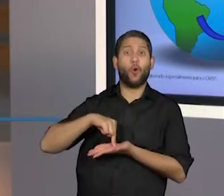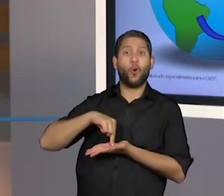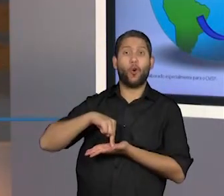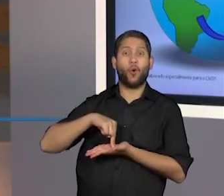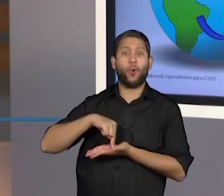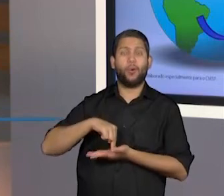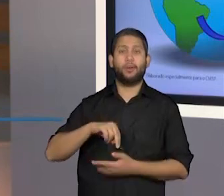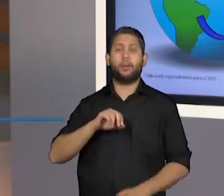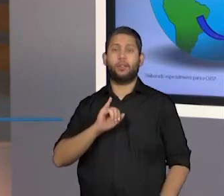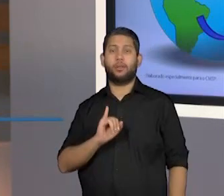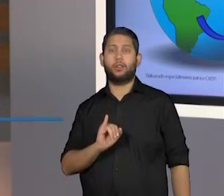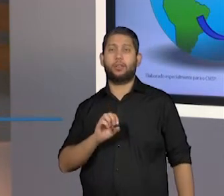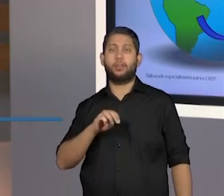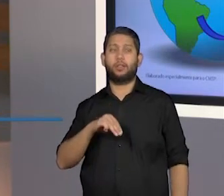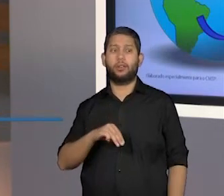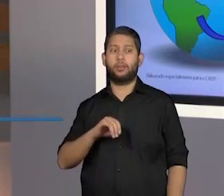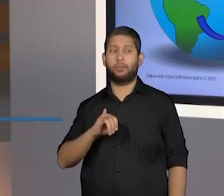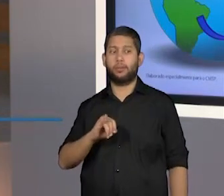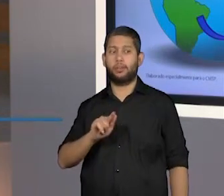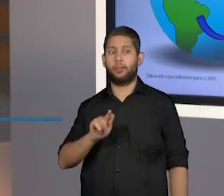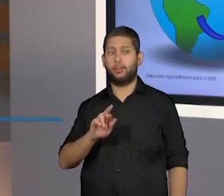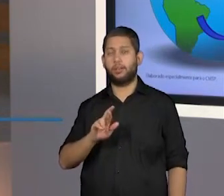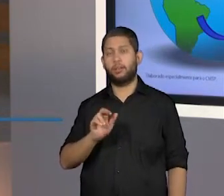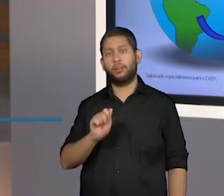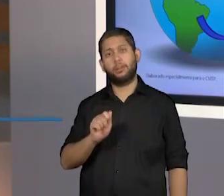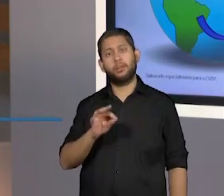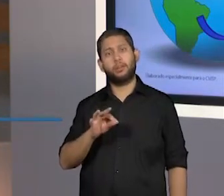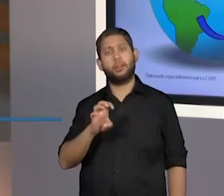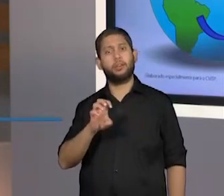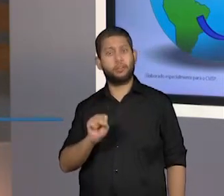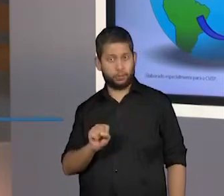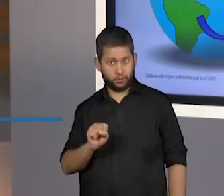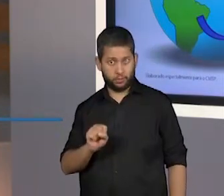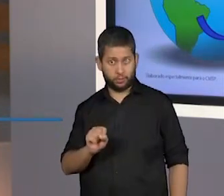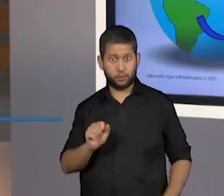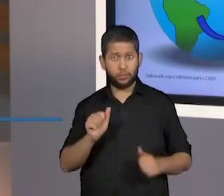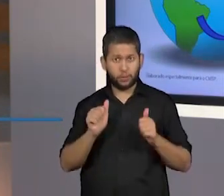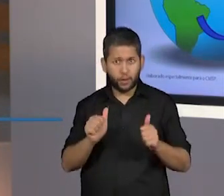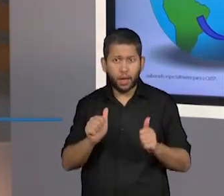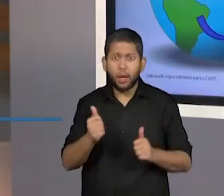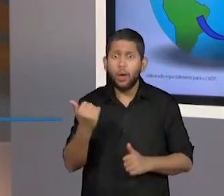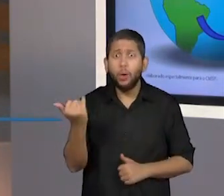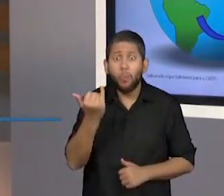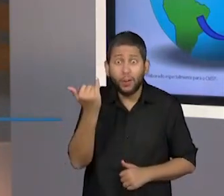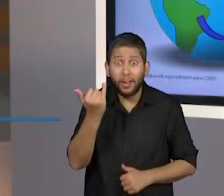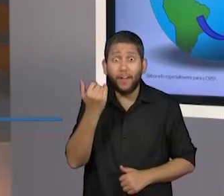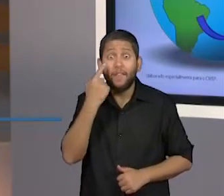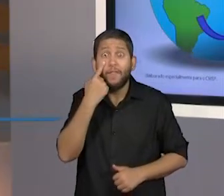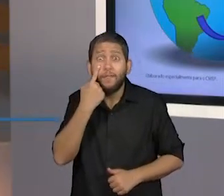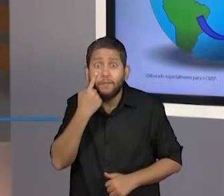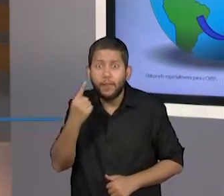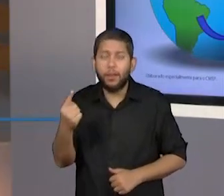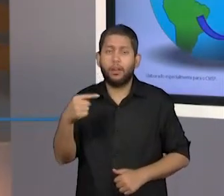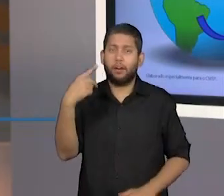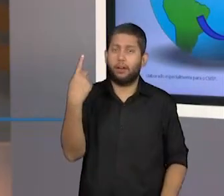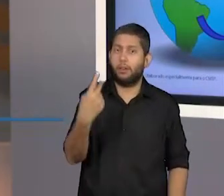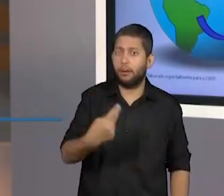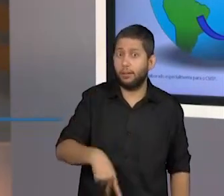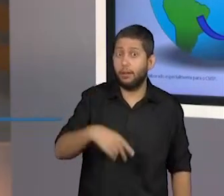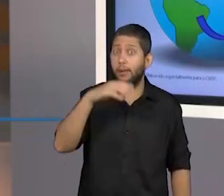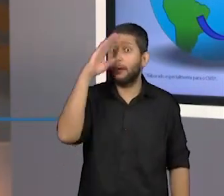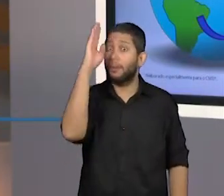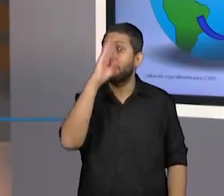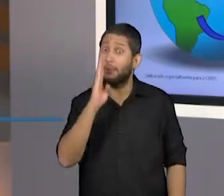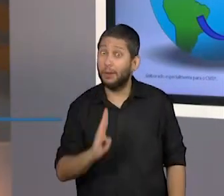Brasil? Vamos pensar num grupo muito importante que tem uma contribuição imensa